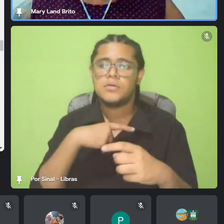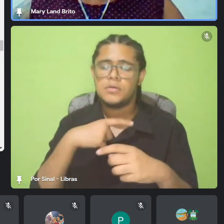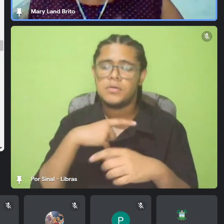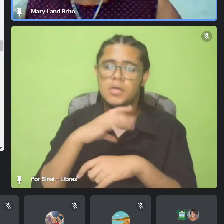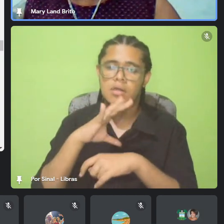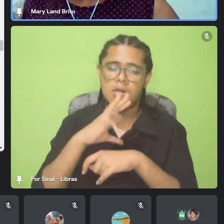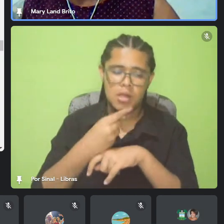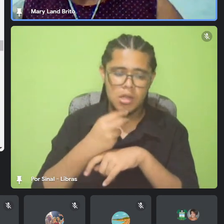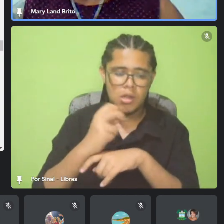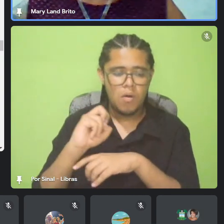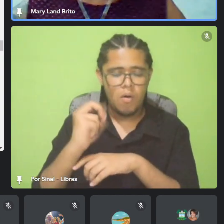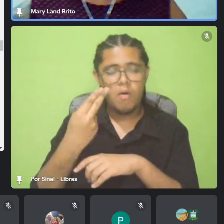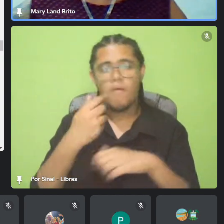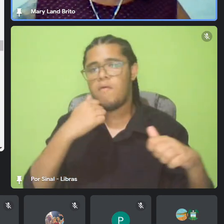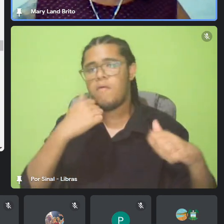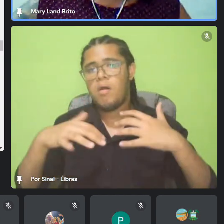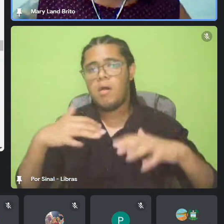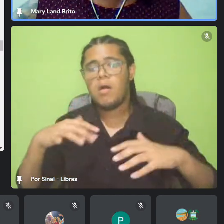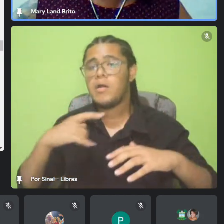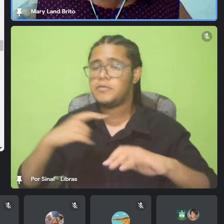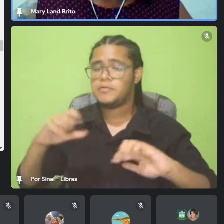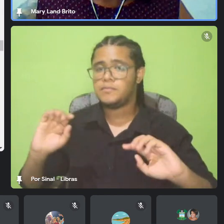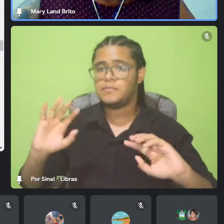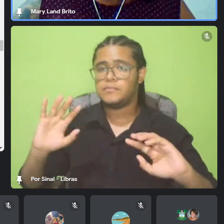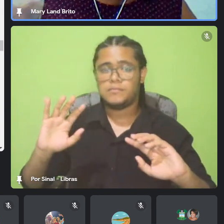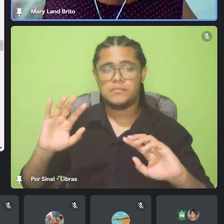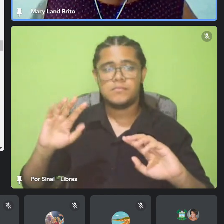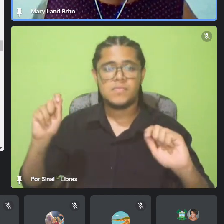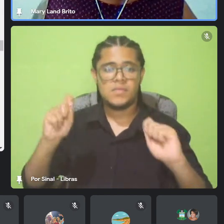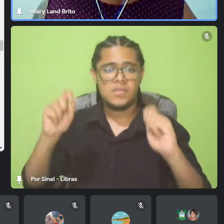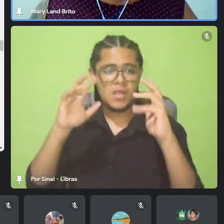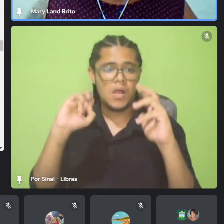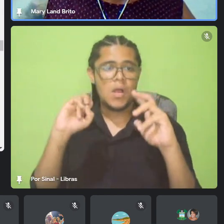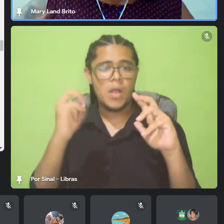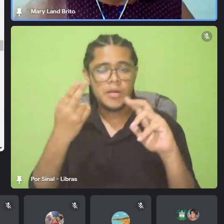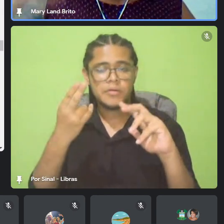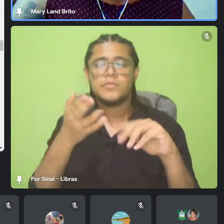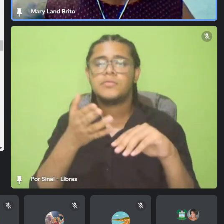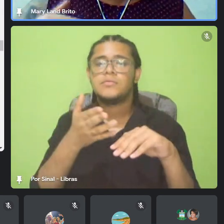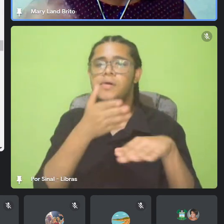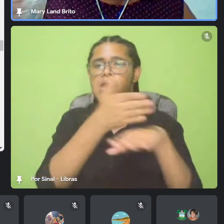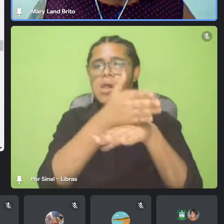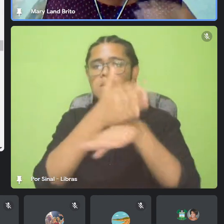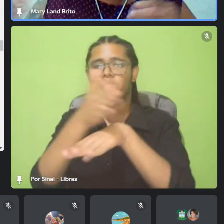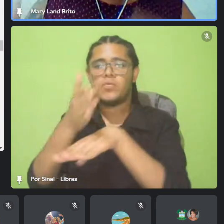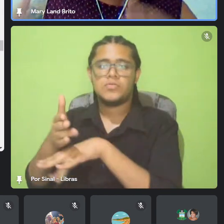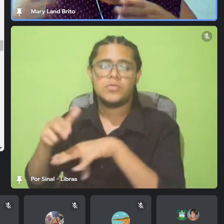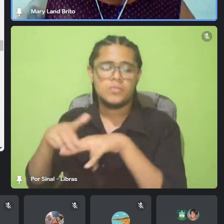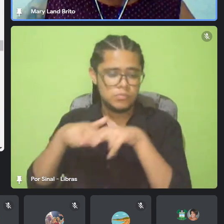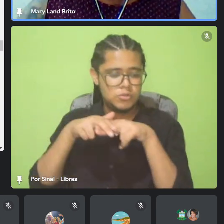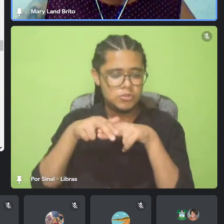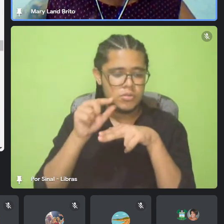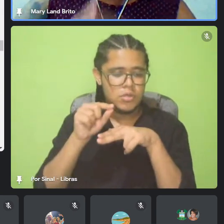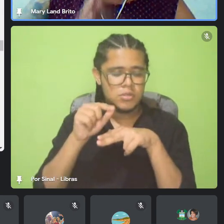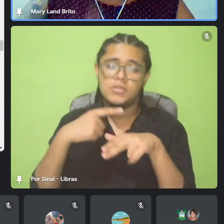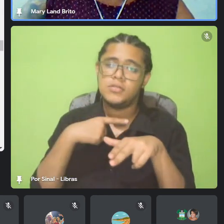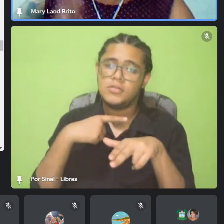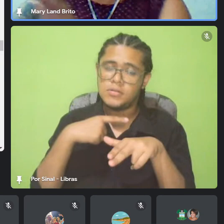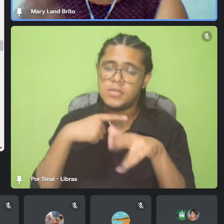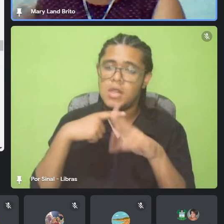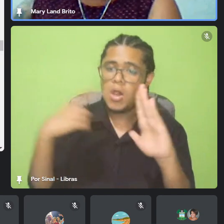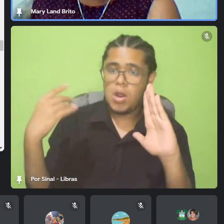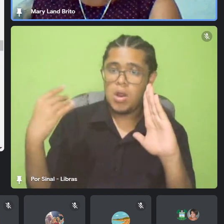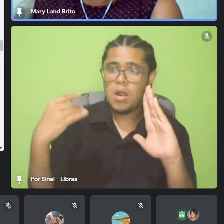sejam de festival, que seja de circulação, então, tu tem que colocar o projeto com esse olhar da cultura, circulação